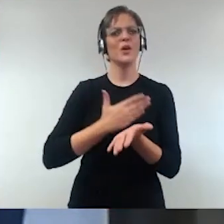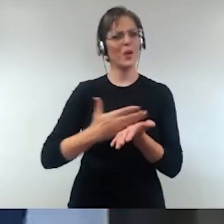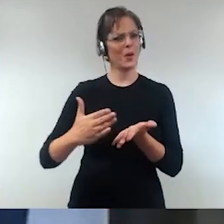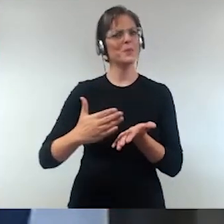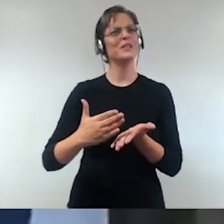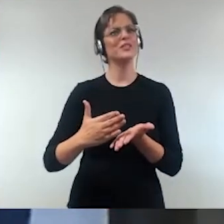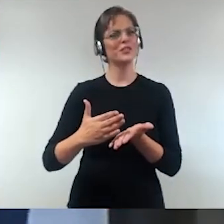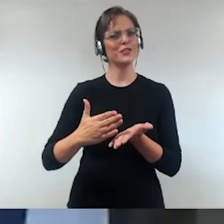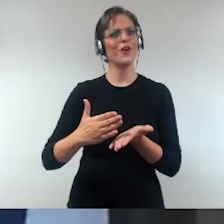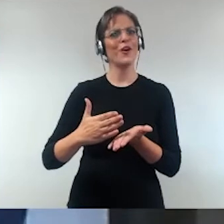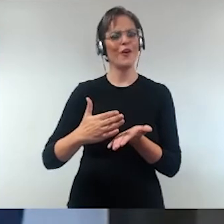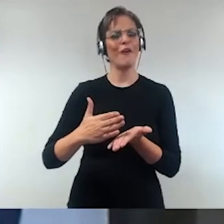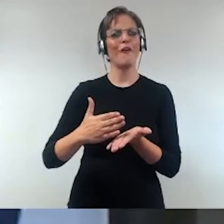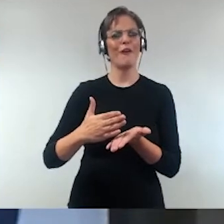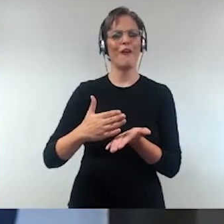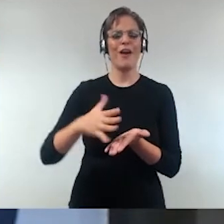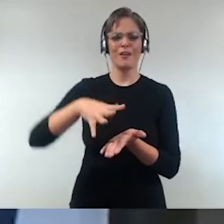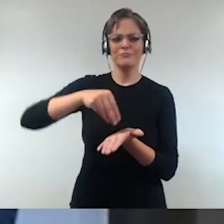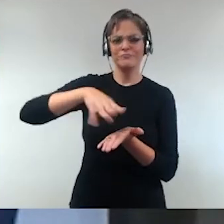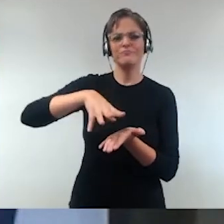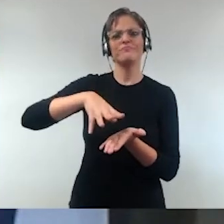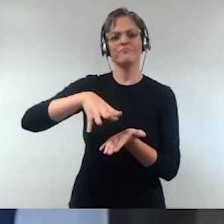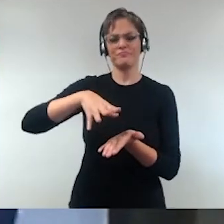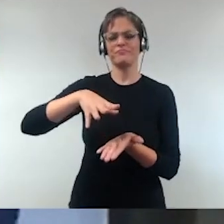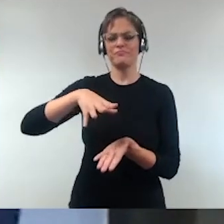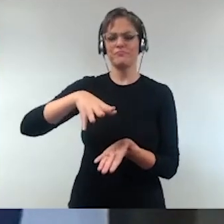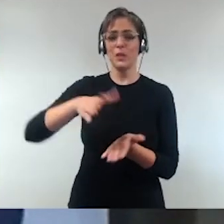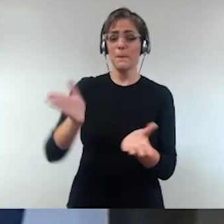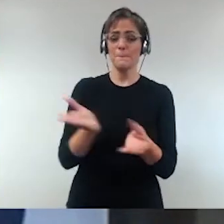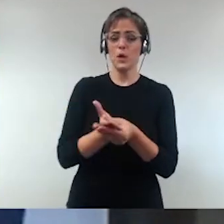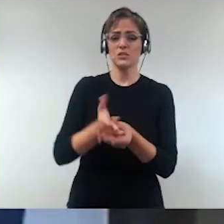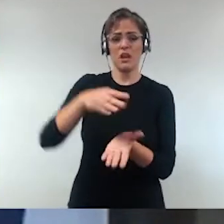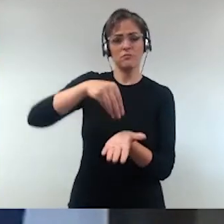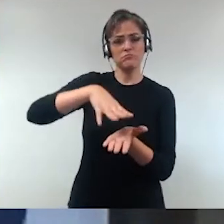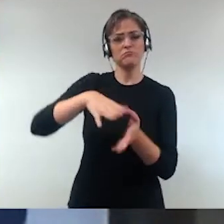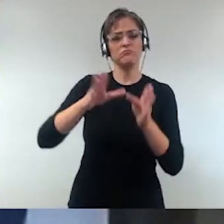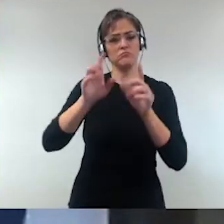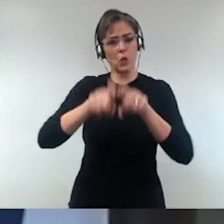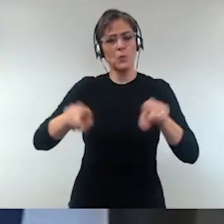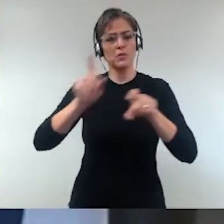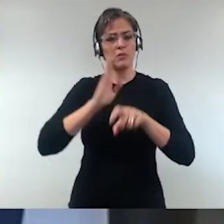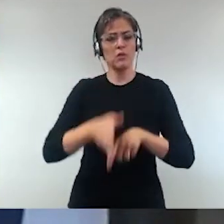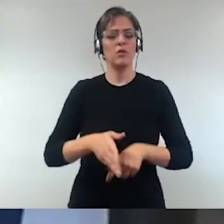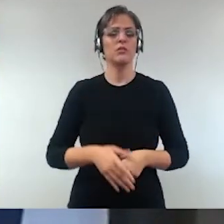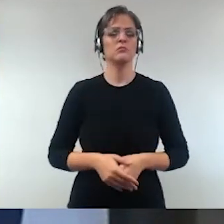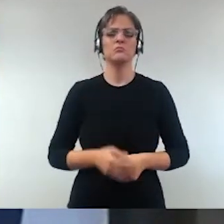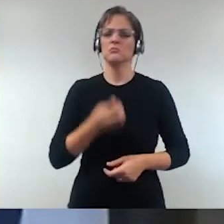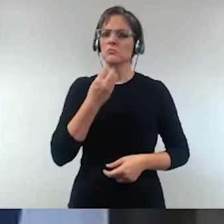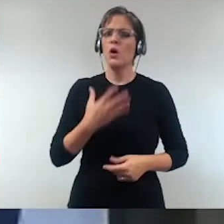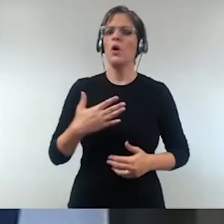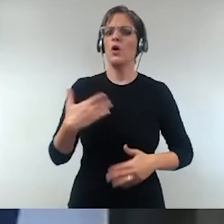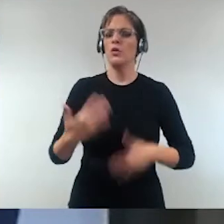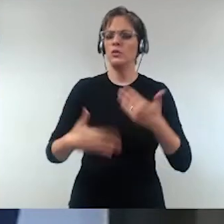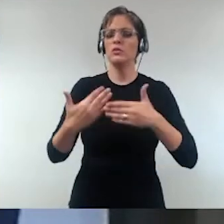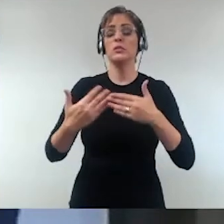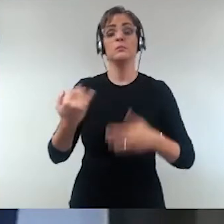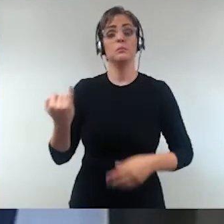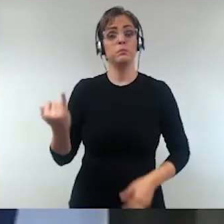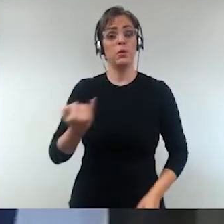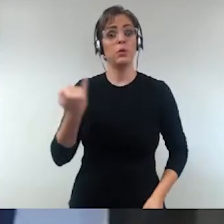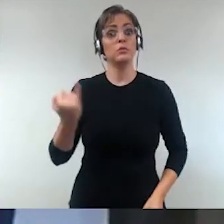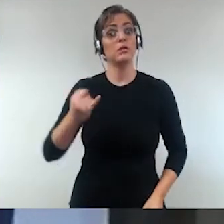da digitalização dos processos. Foi um investimento muito grande e que se apresentou como